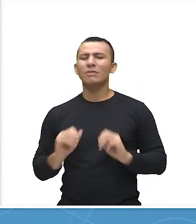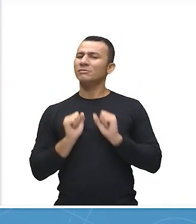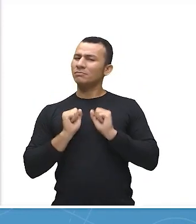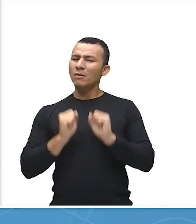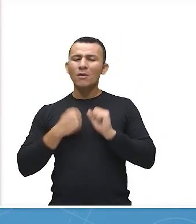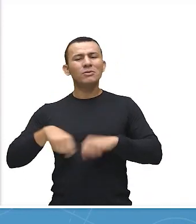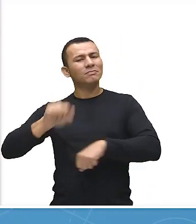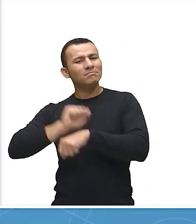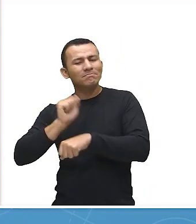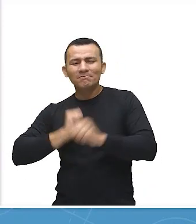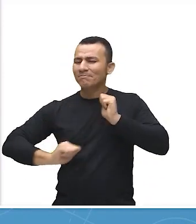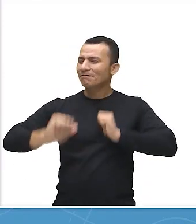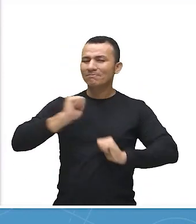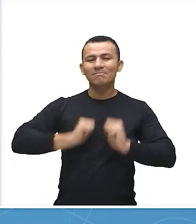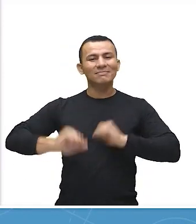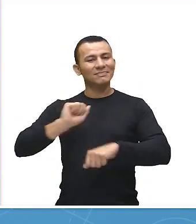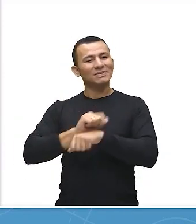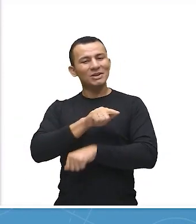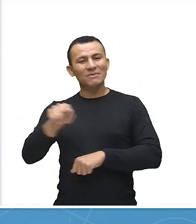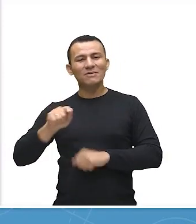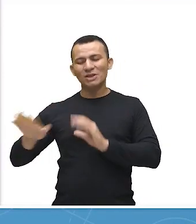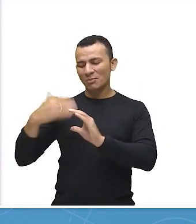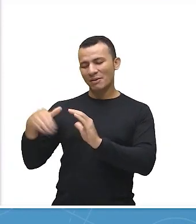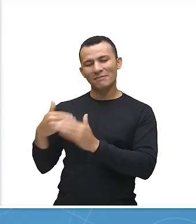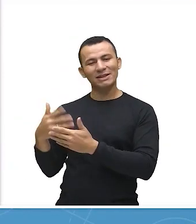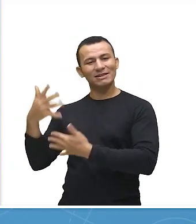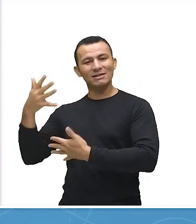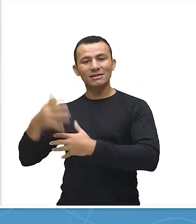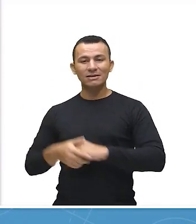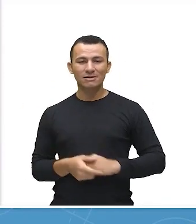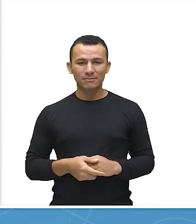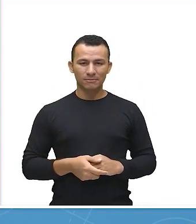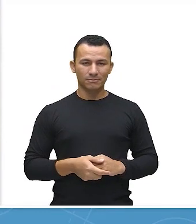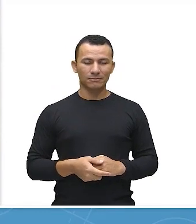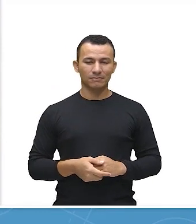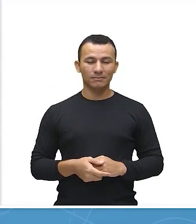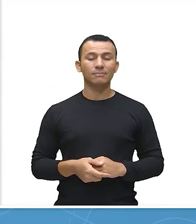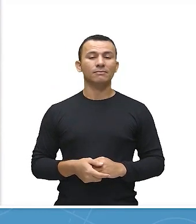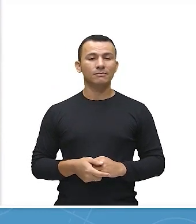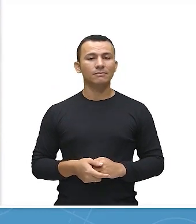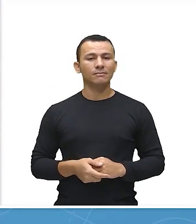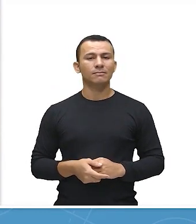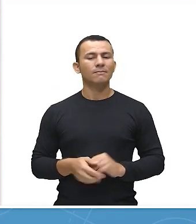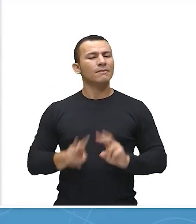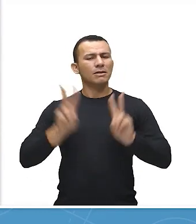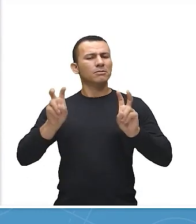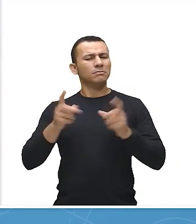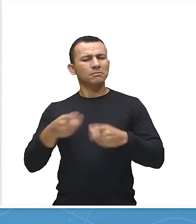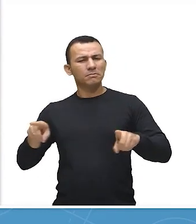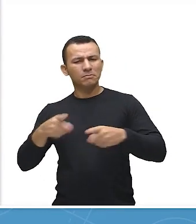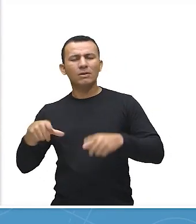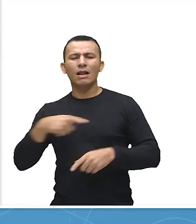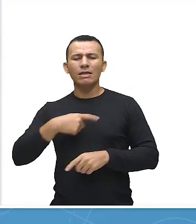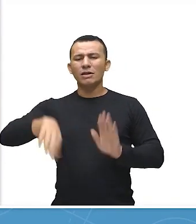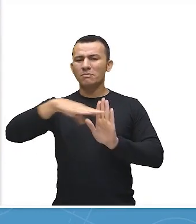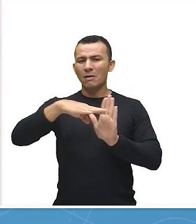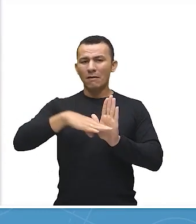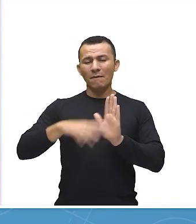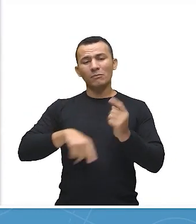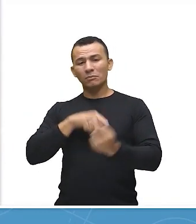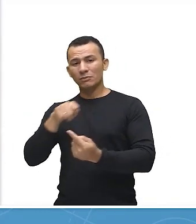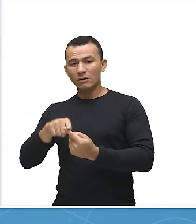Pedro Henrique também colocou que é a letra D. A Sofia colocou que é a letra